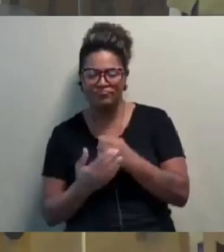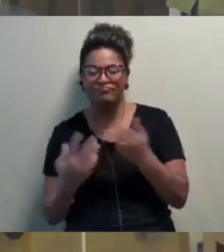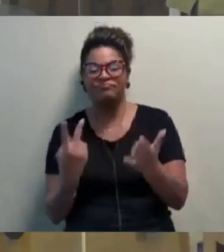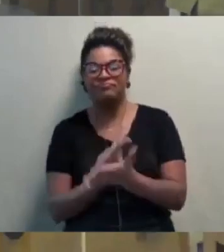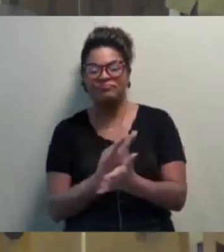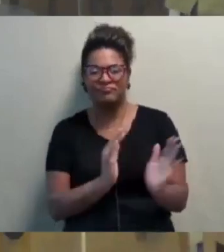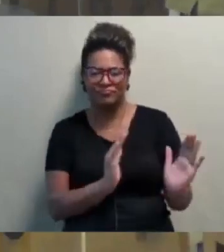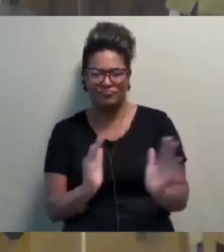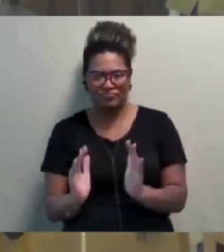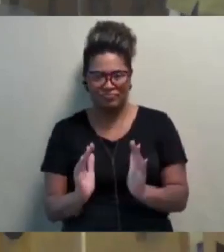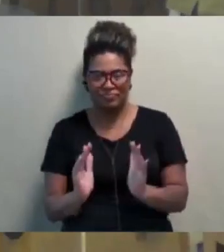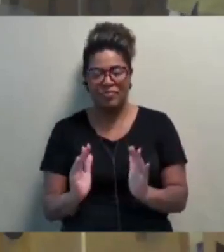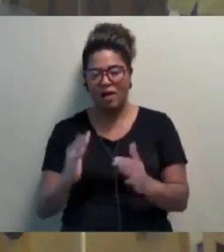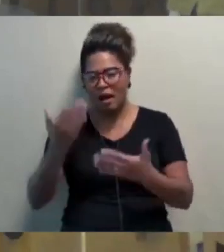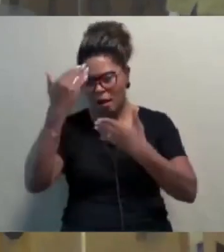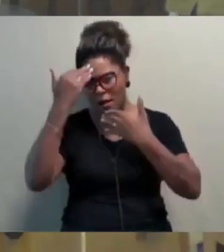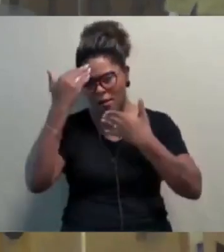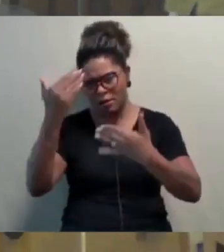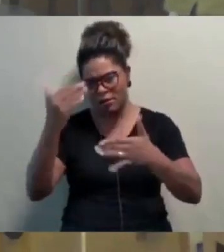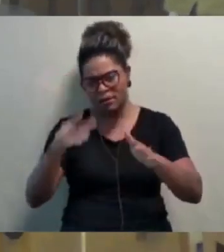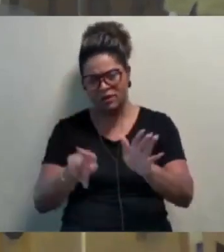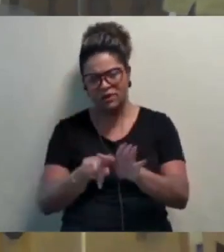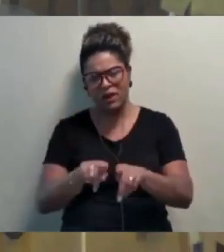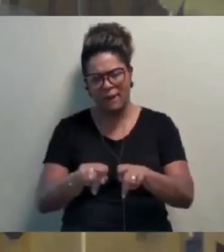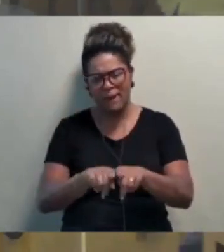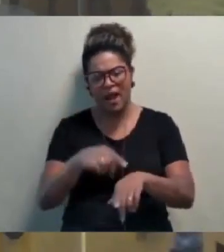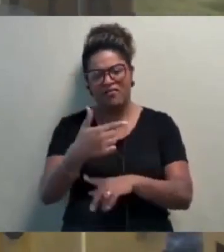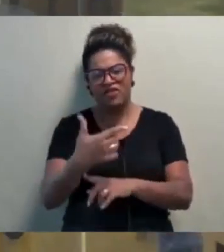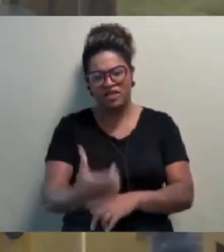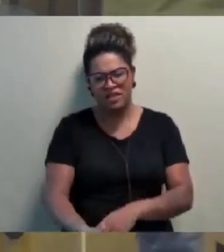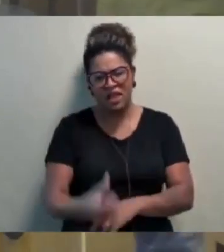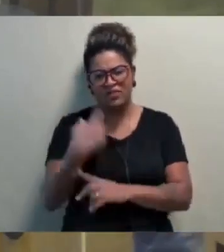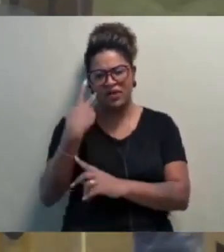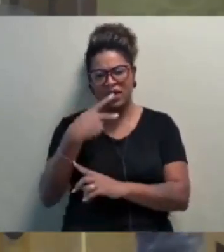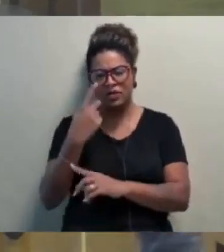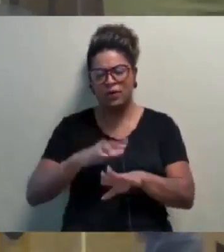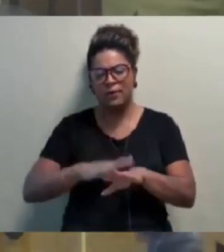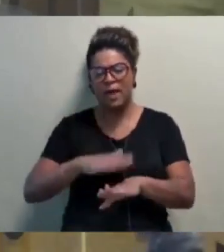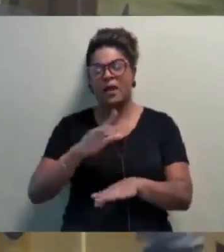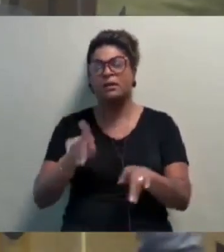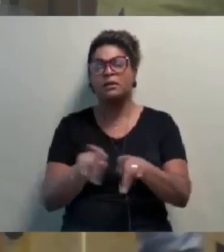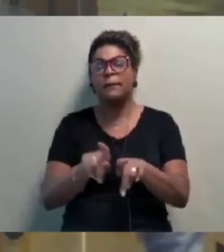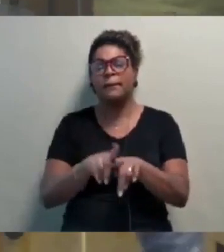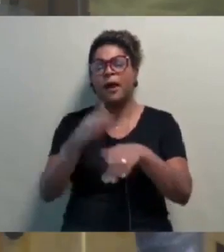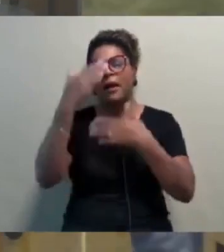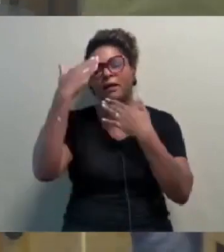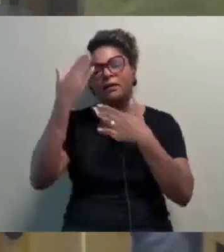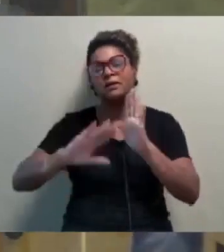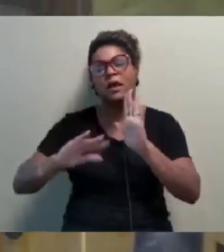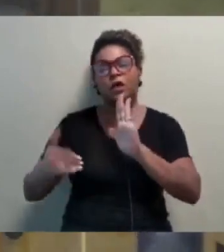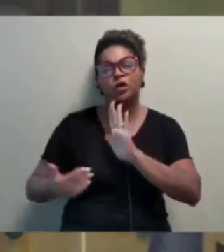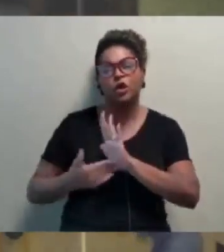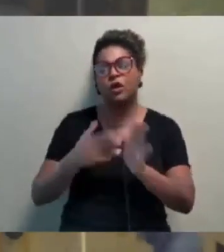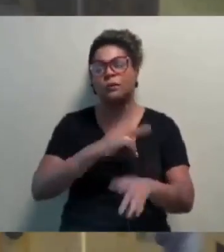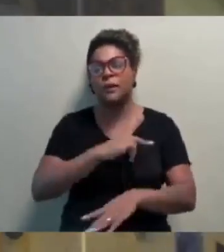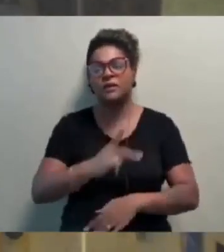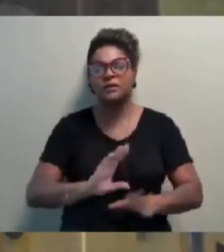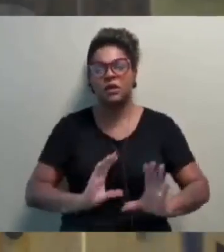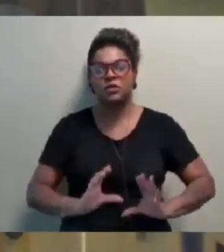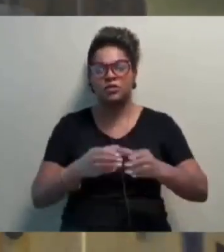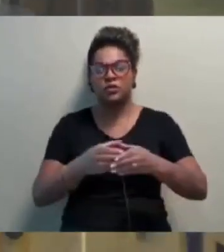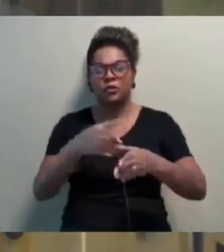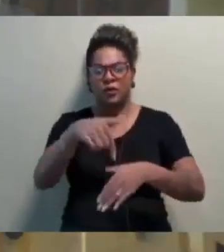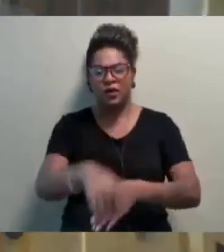queria agradecer não somente esses 26 vereadores, mas também agradecer a todos os presidentes de comissão dessa